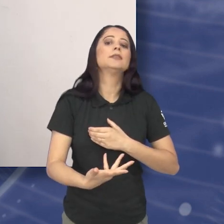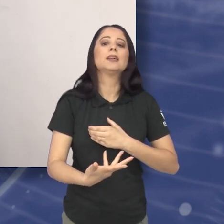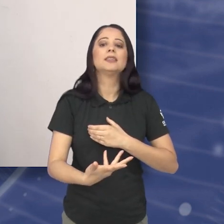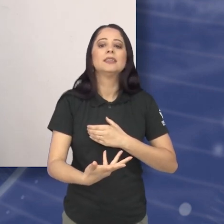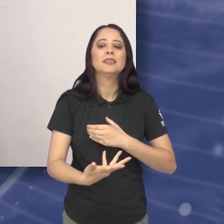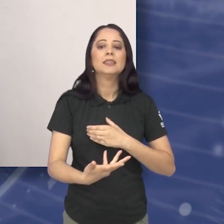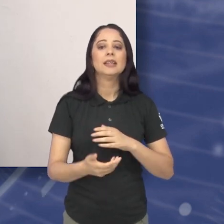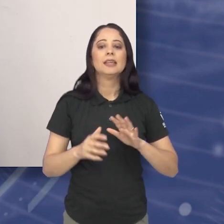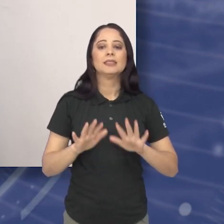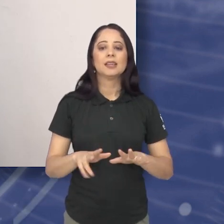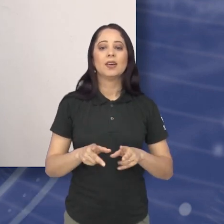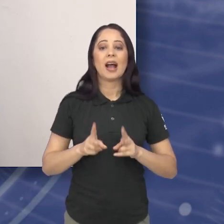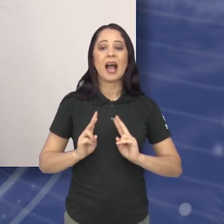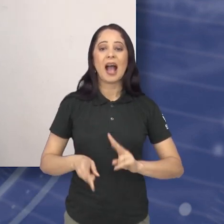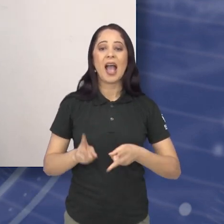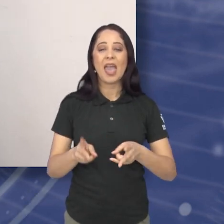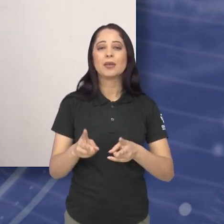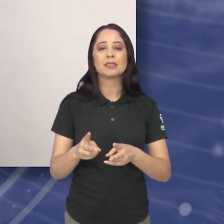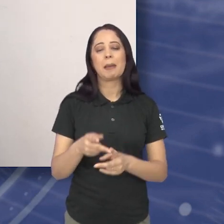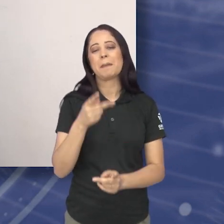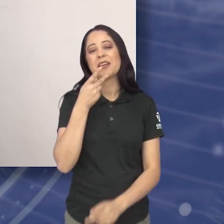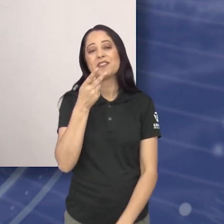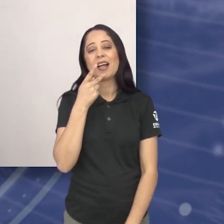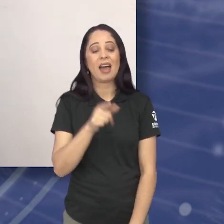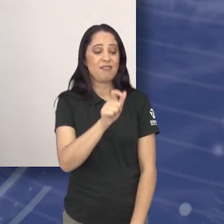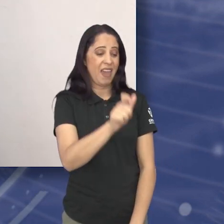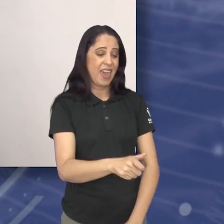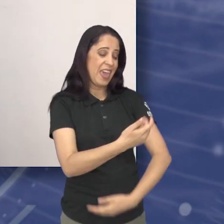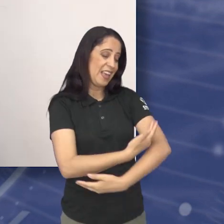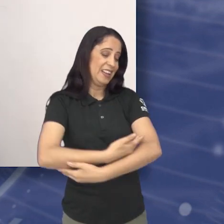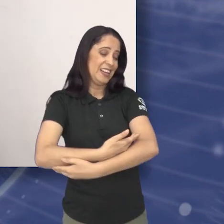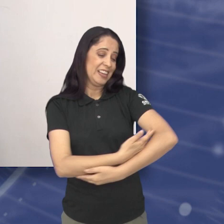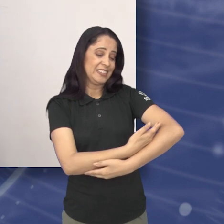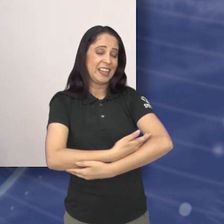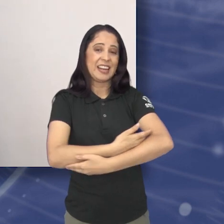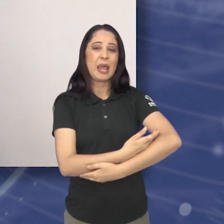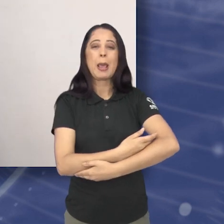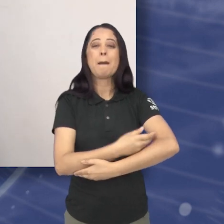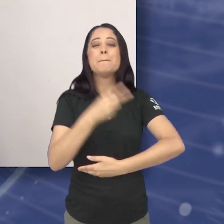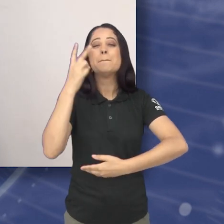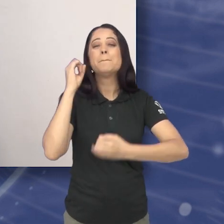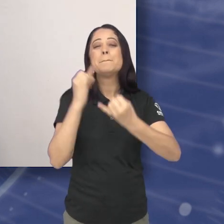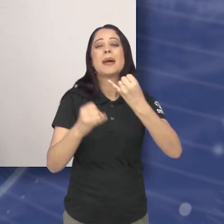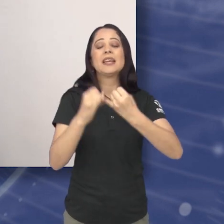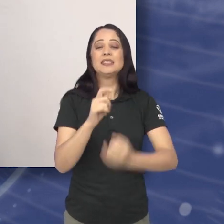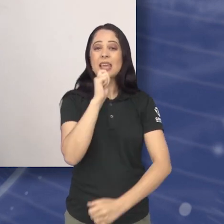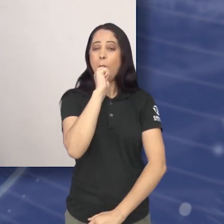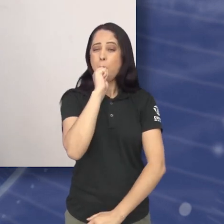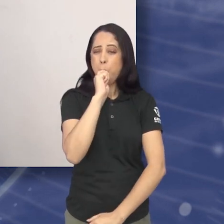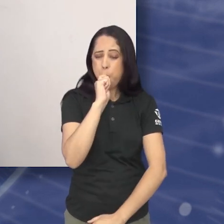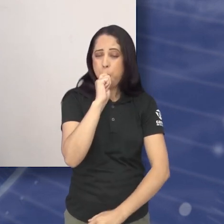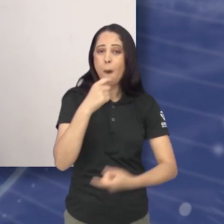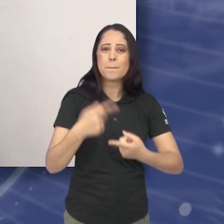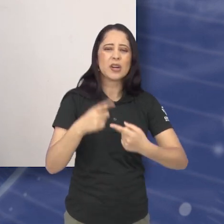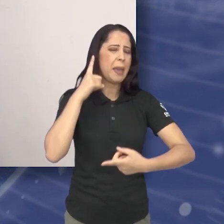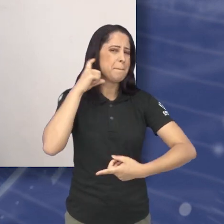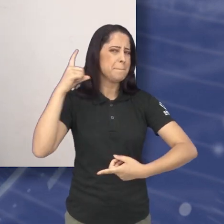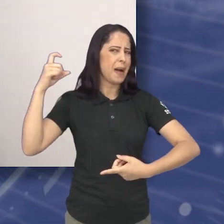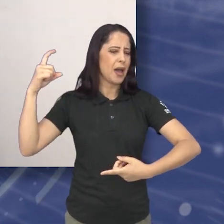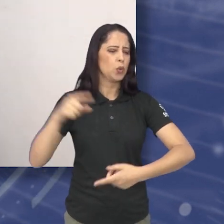gritava, tanto que a gente chamava ele de bebê apito, porque era um som bem agudo que ele emitia. E